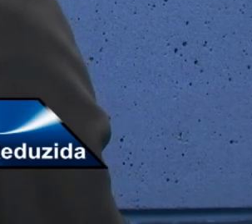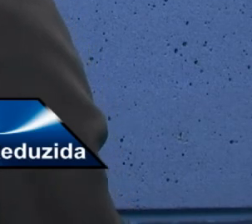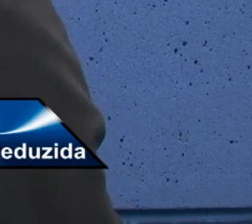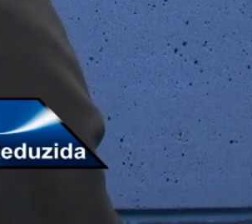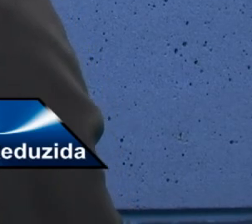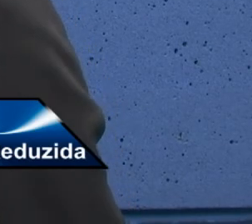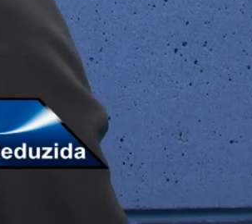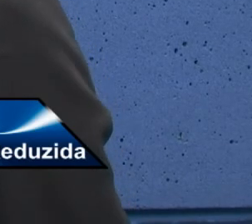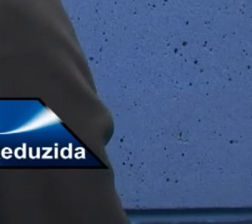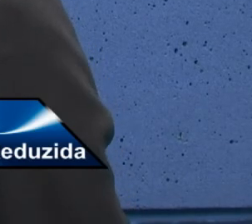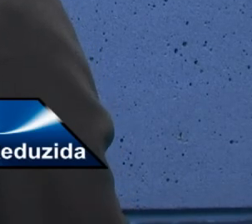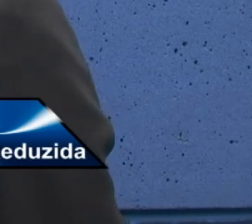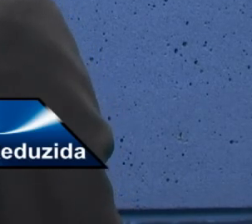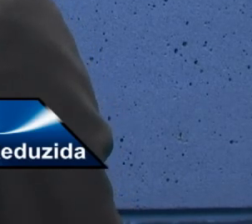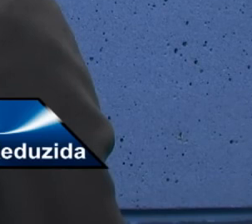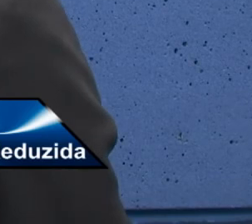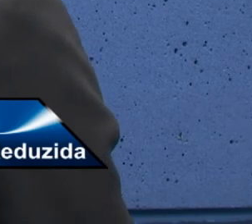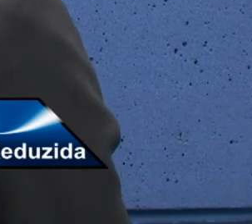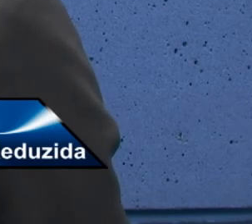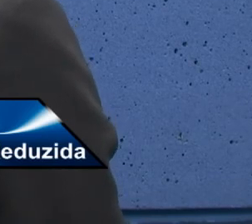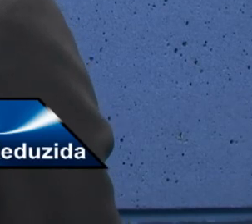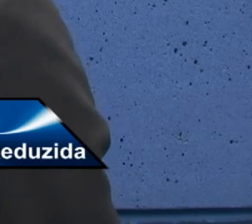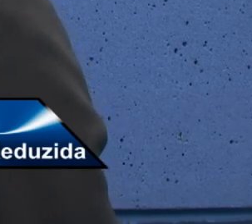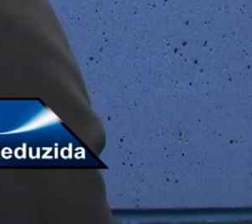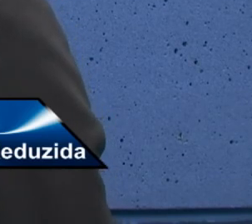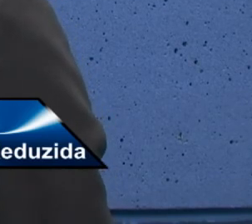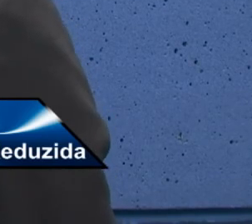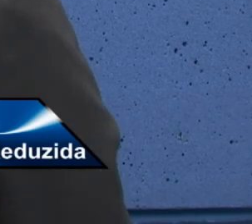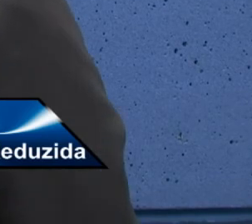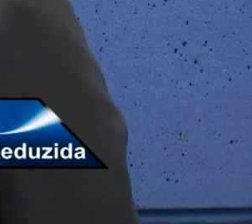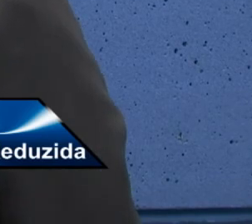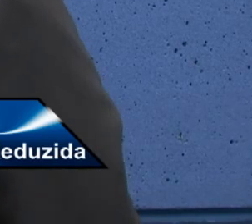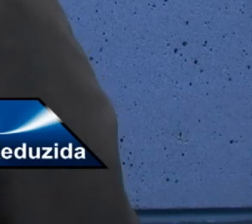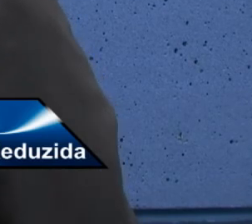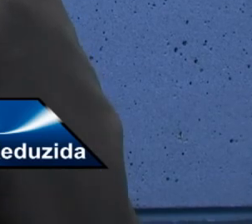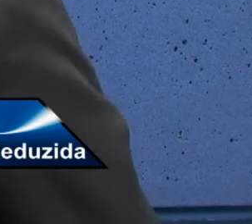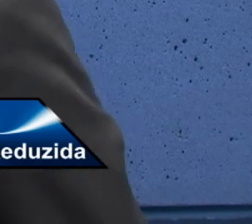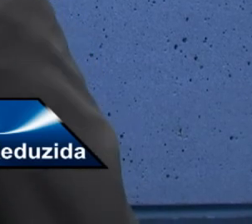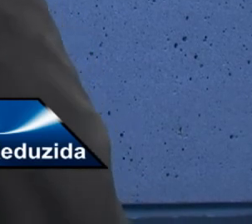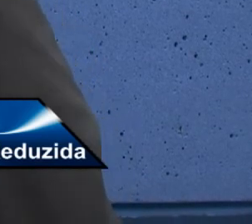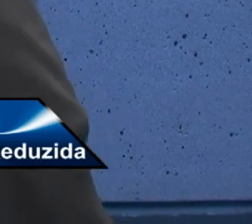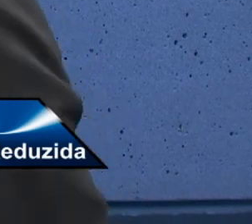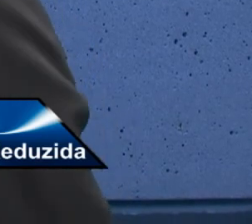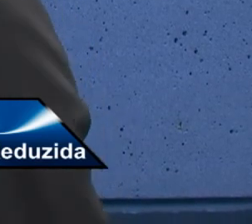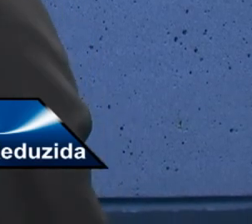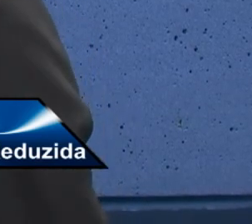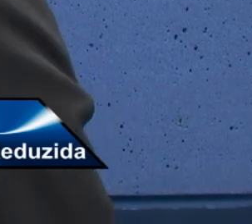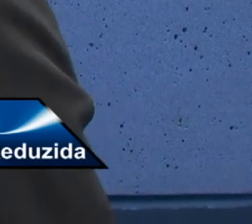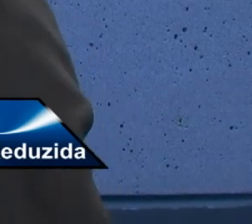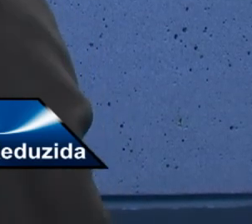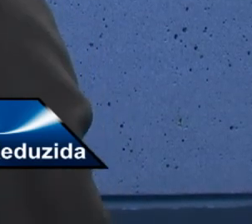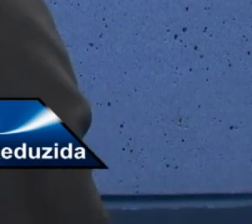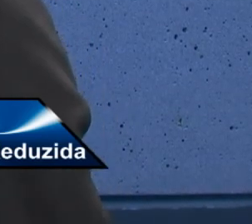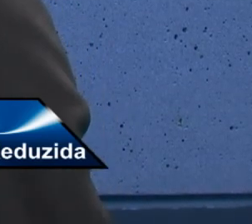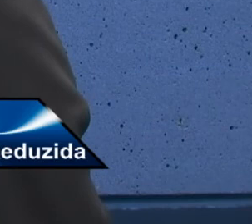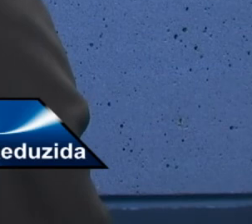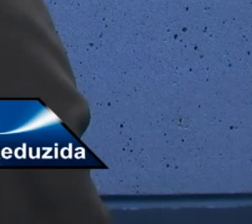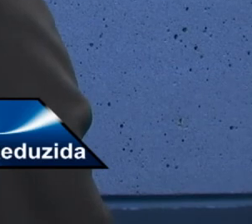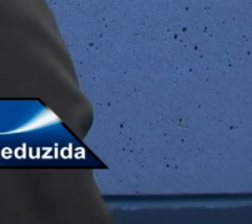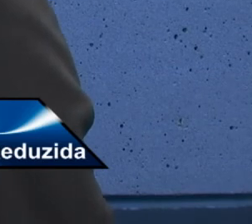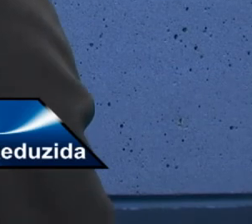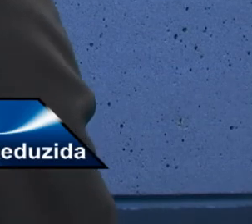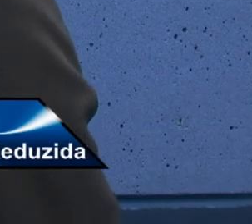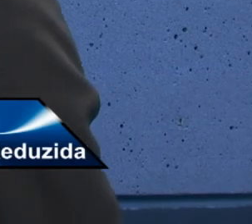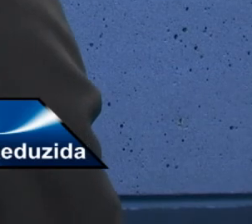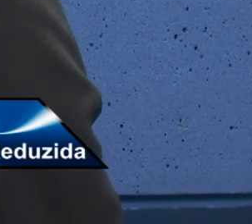que é o Abril Azul, mas eu gostaria mesmo que não tivesse somente o Abril, e sim os 12 meses seguinte para que todos pudessem